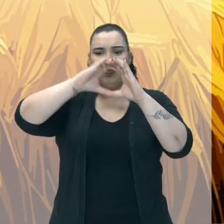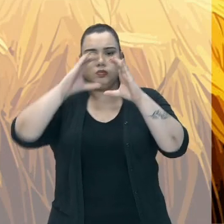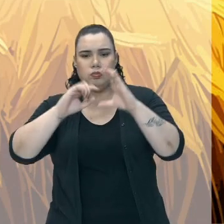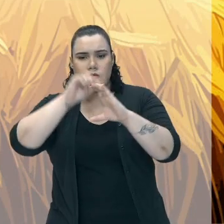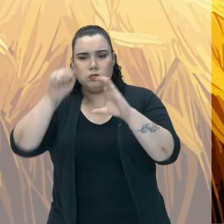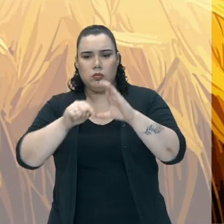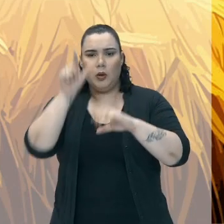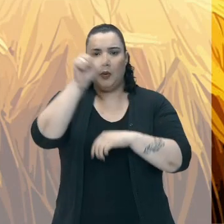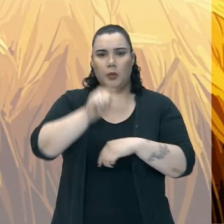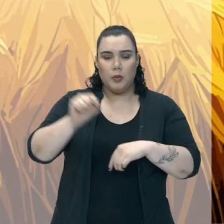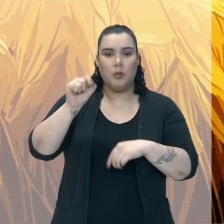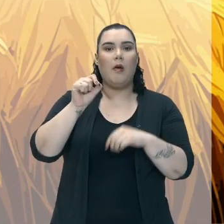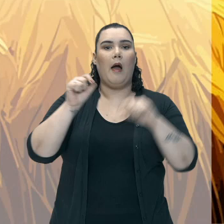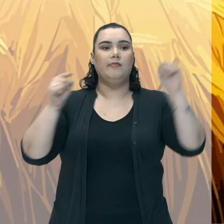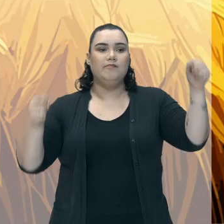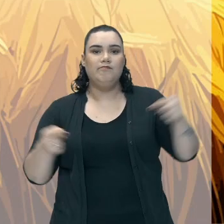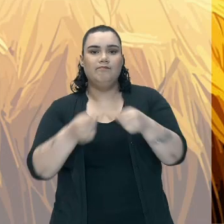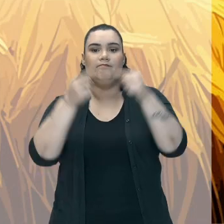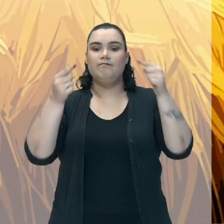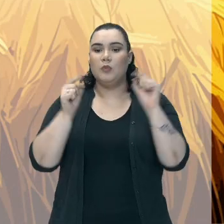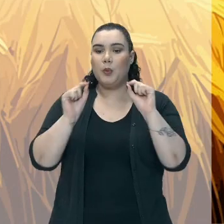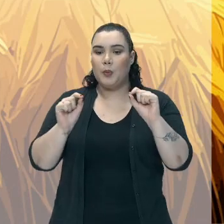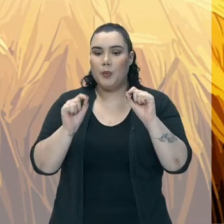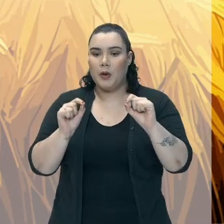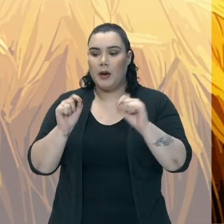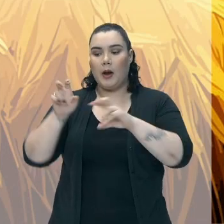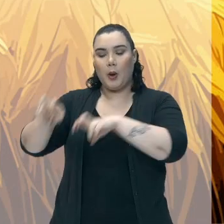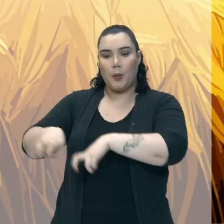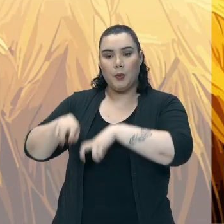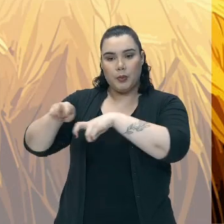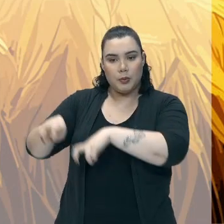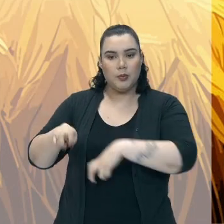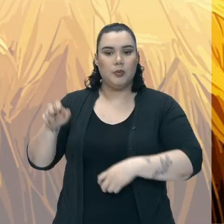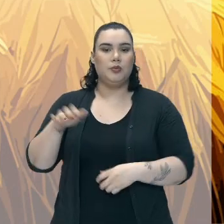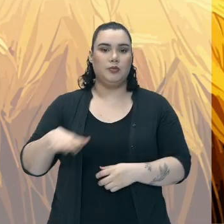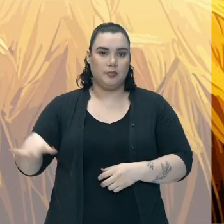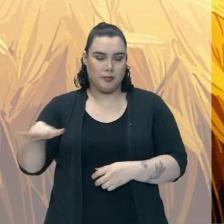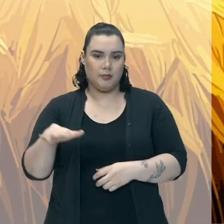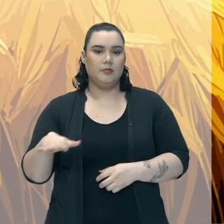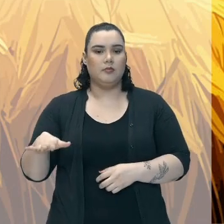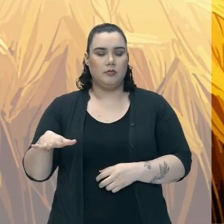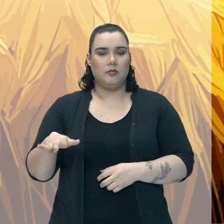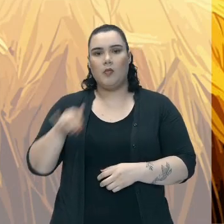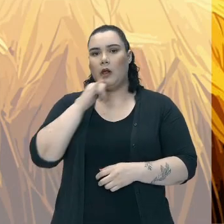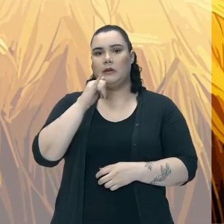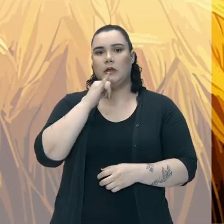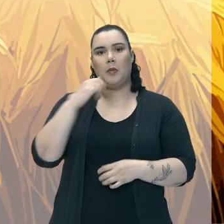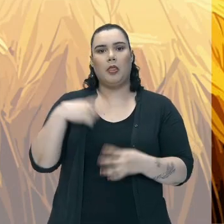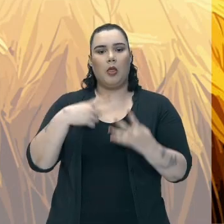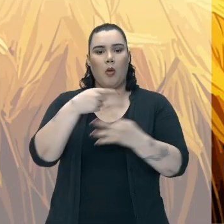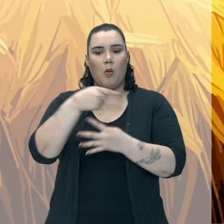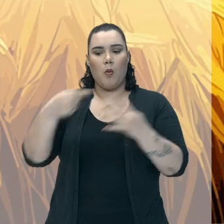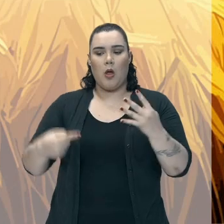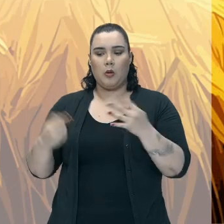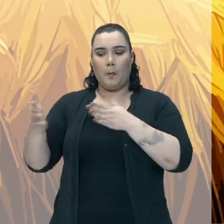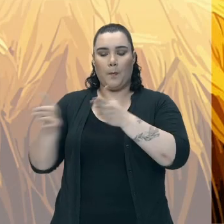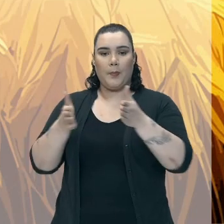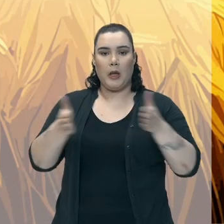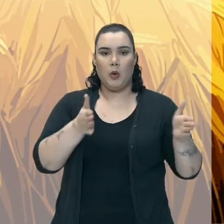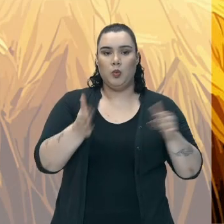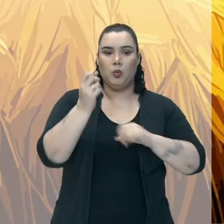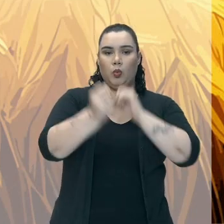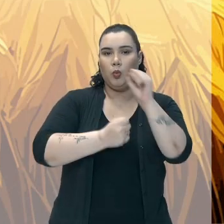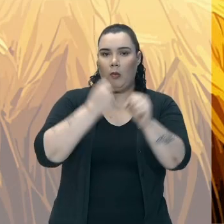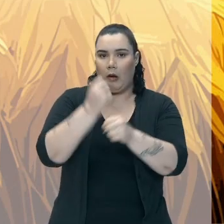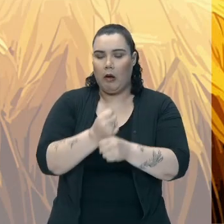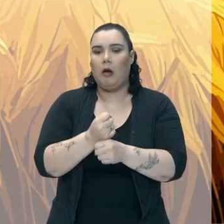da agricultura, né? Nós temos aí as estações do ano em que definem qual estação